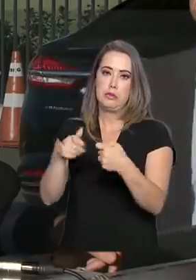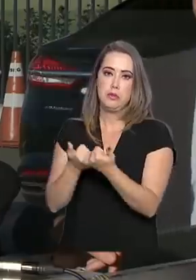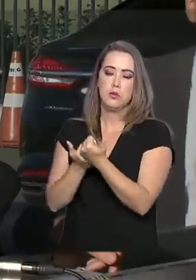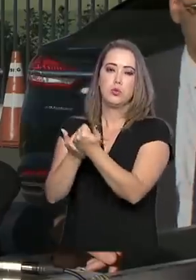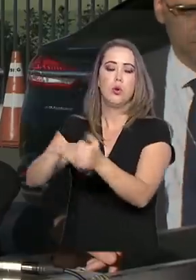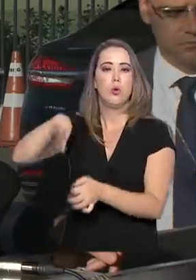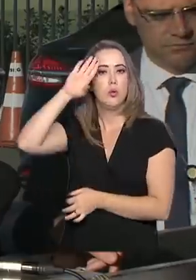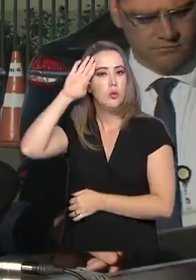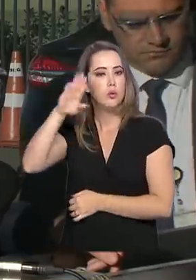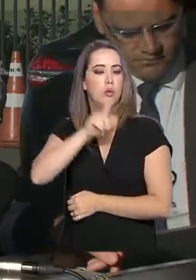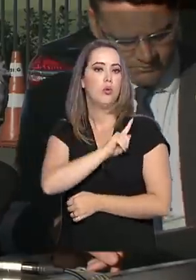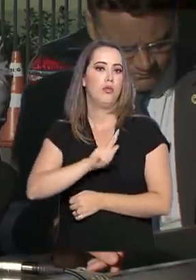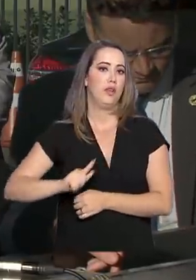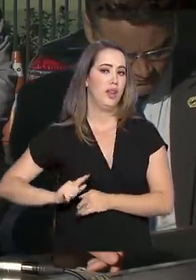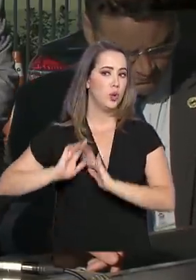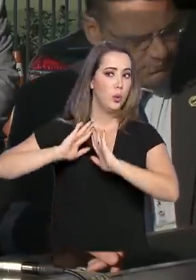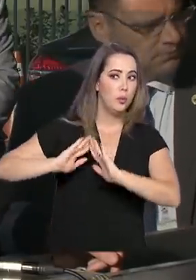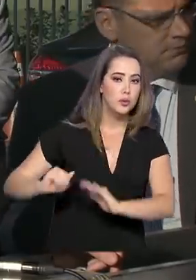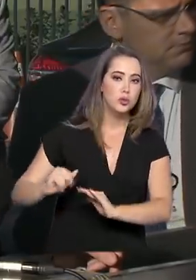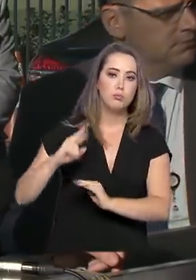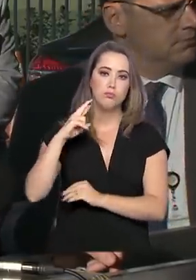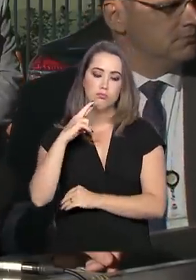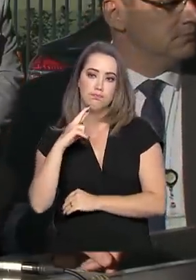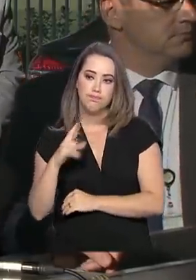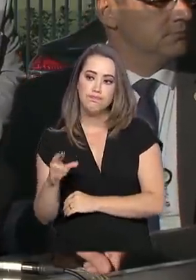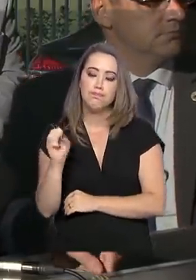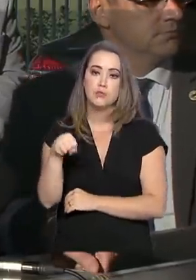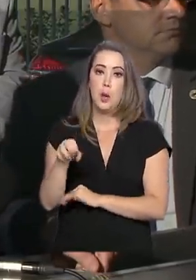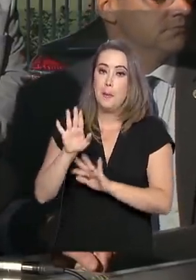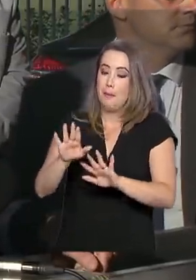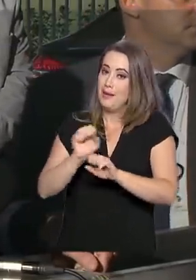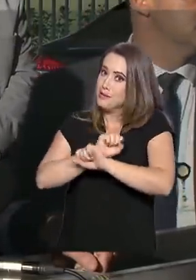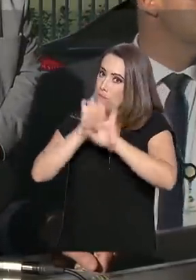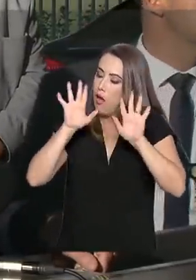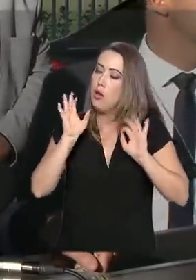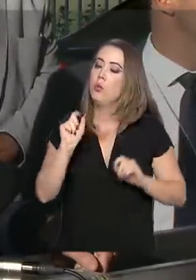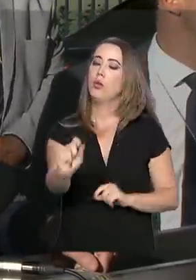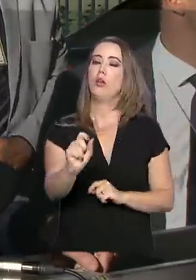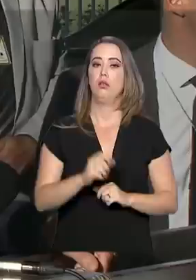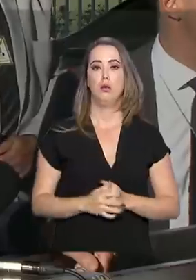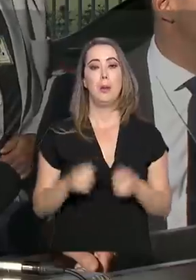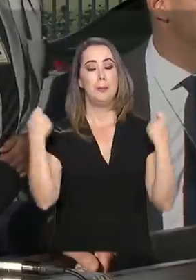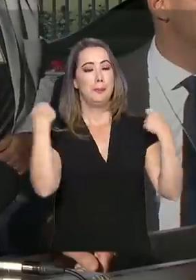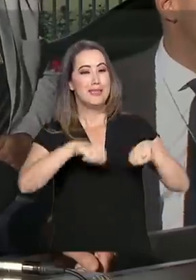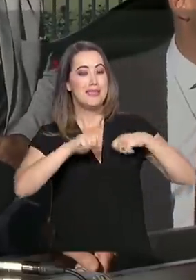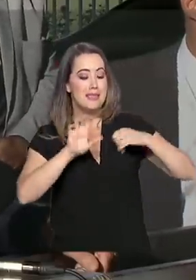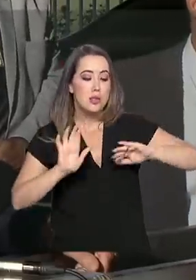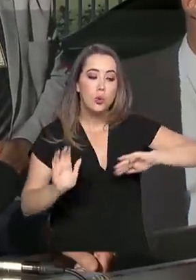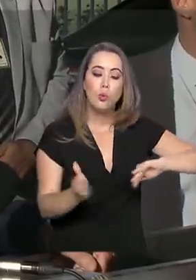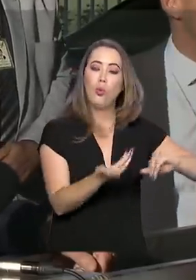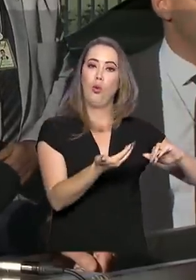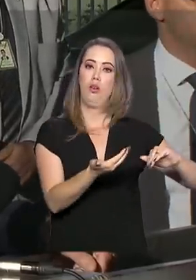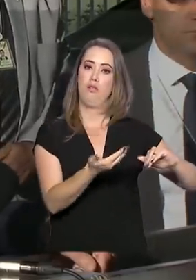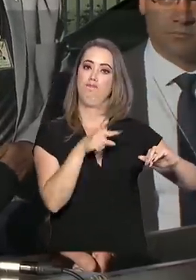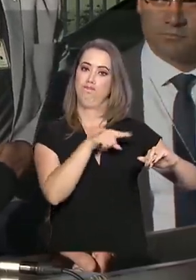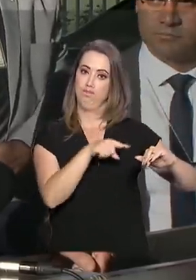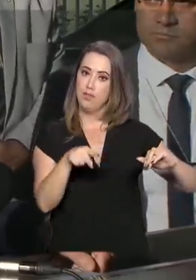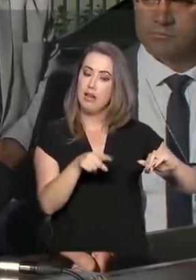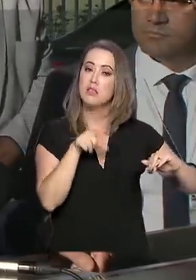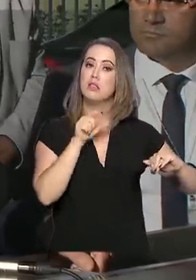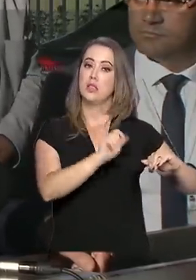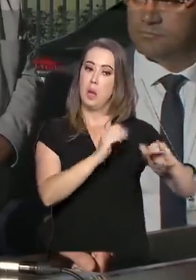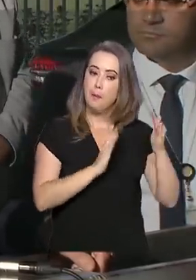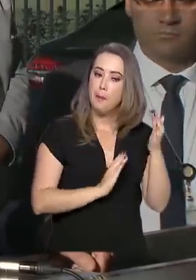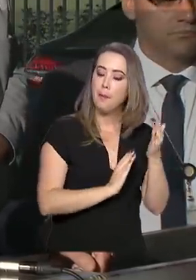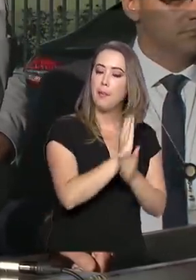certo? O governador preencheu os requisitos. Agora, deixo bem claro uma coisa. A gente precisa do parlamento para que